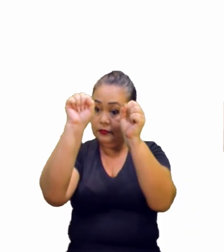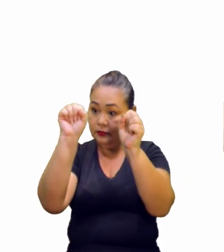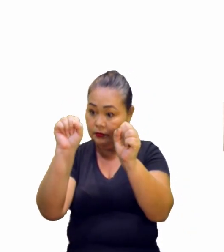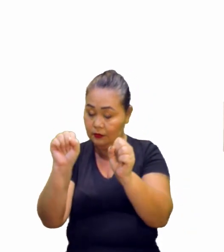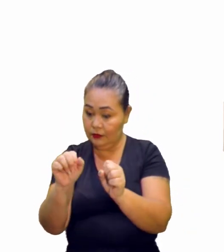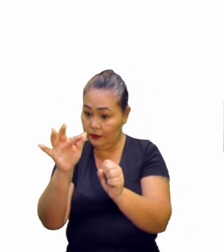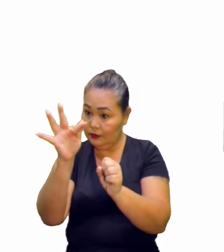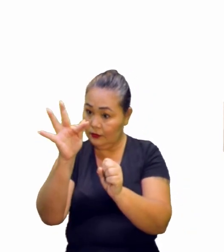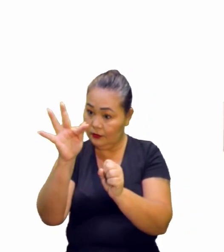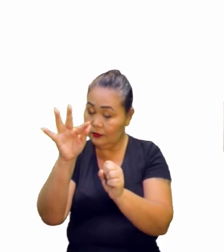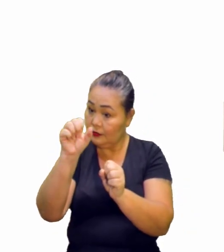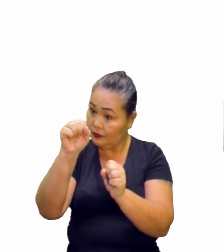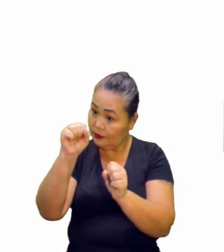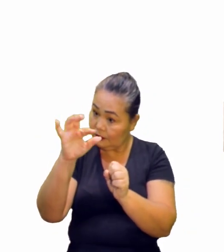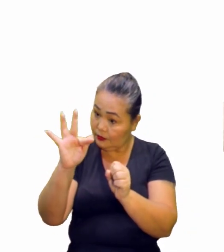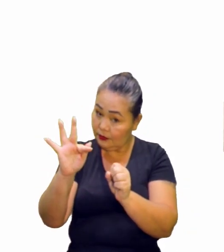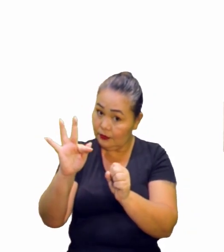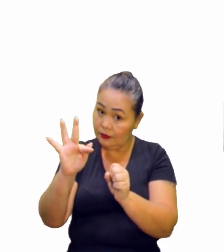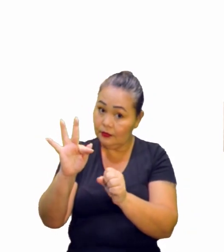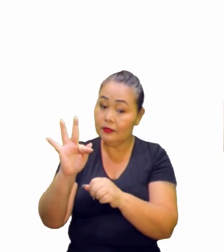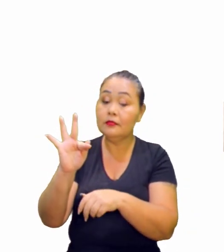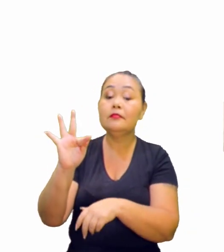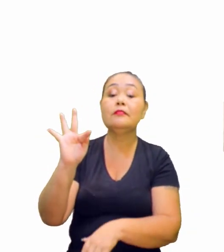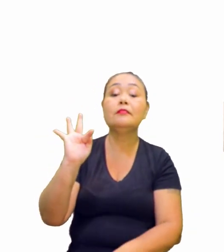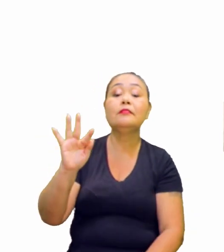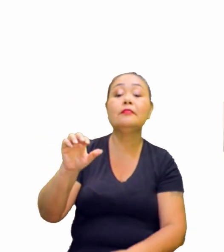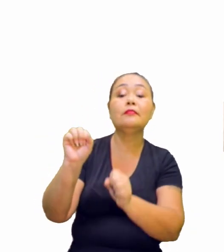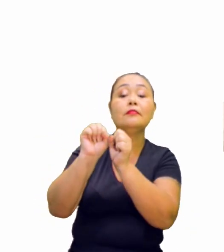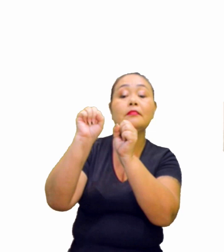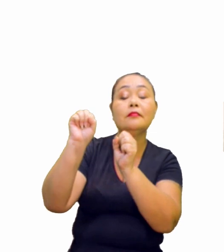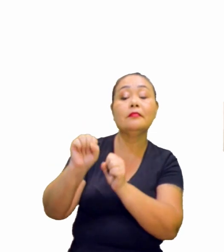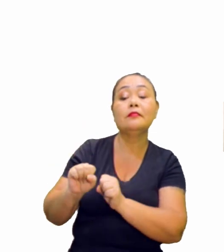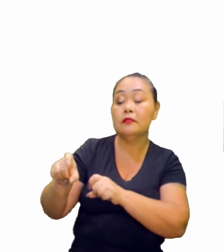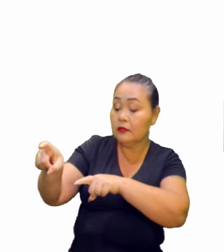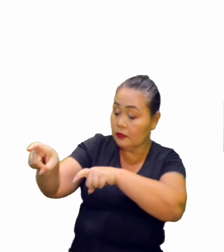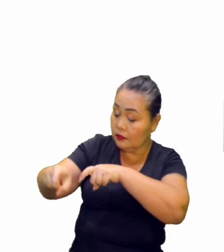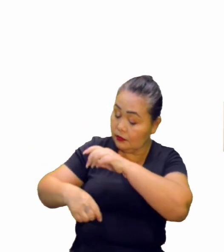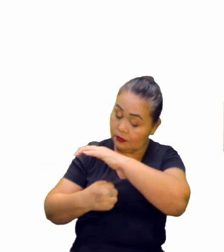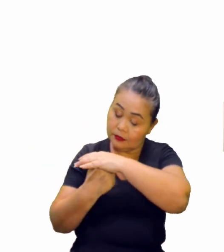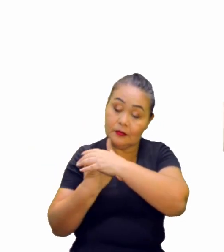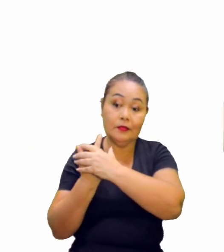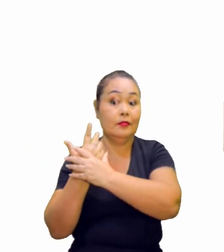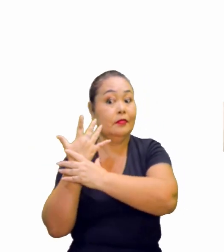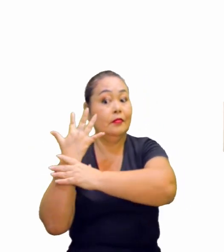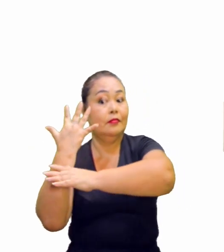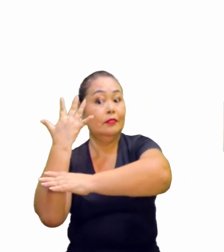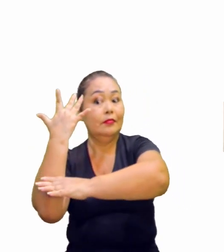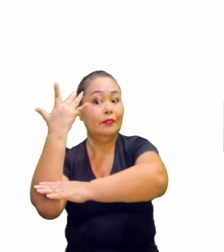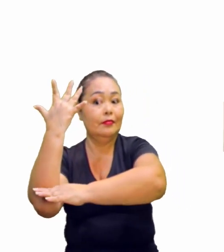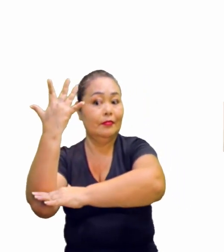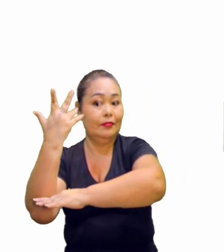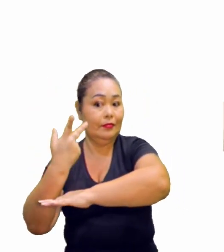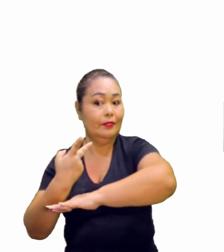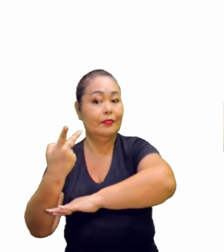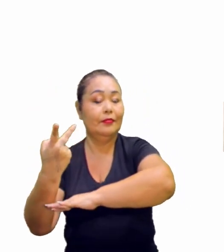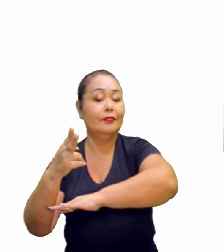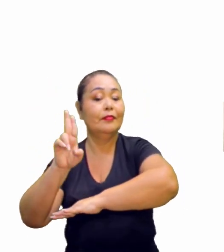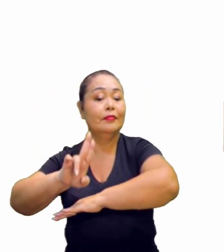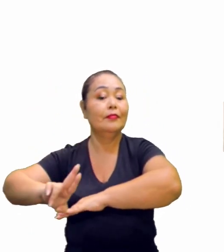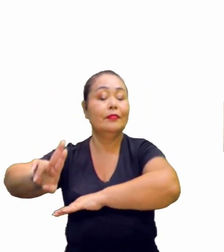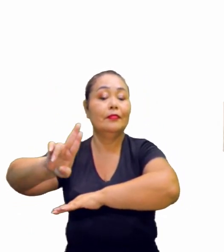sigla SAF, representa o sistema agroflorestal, que é uma forma de